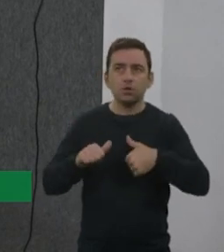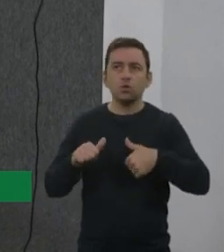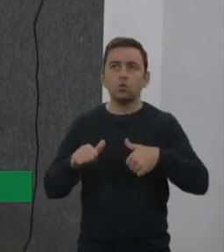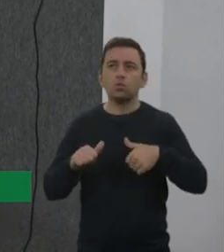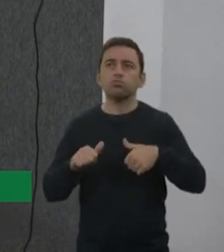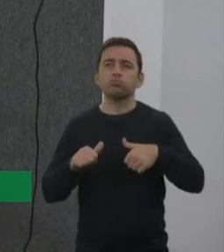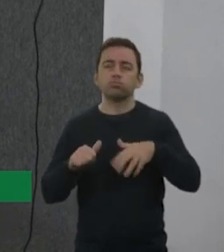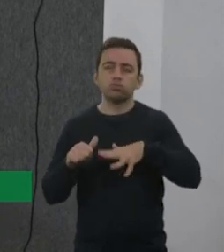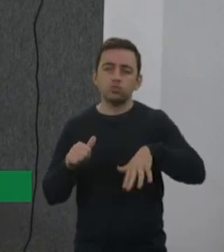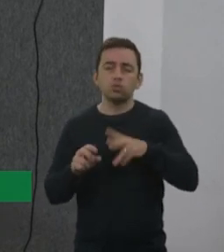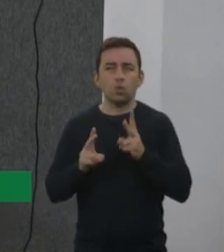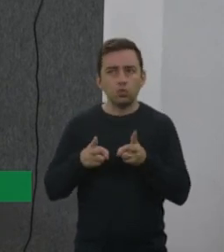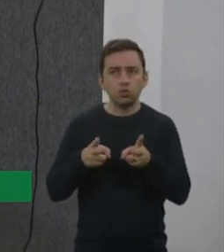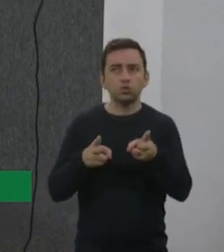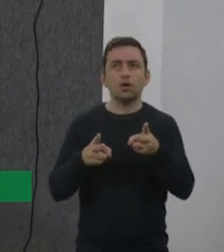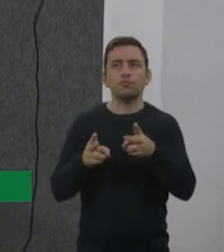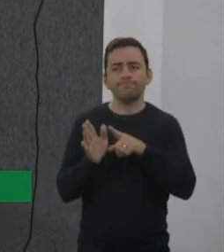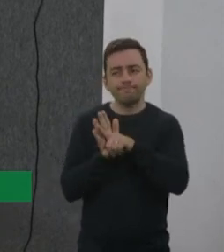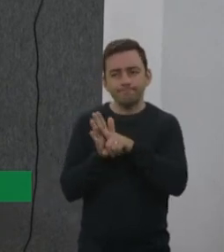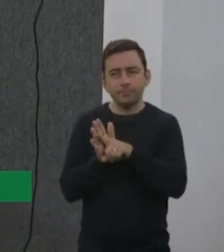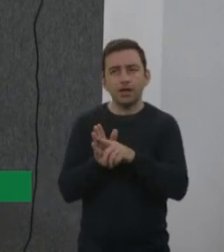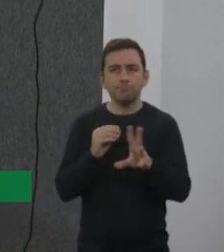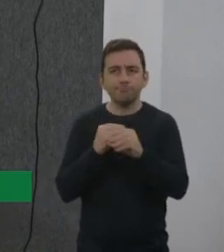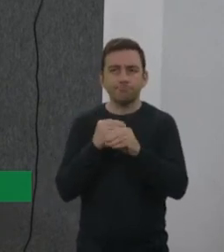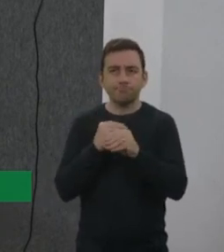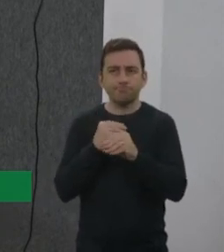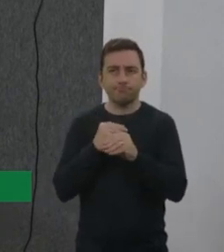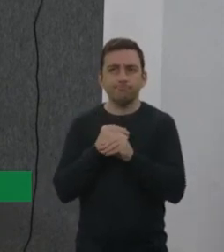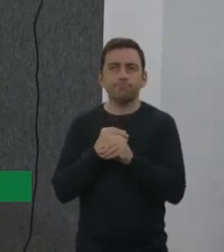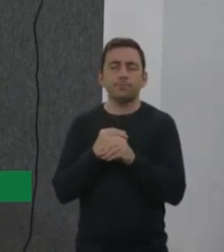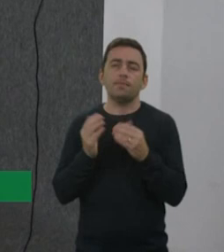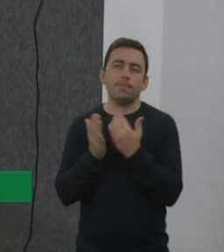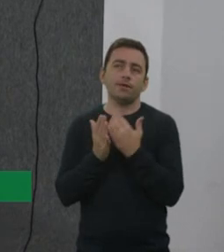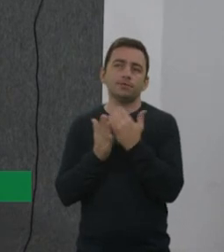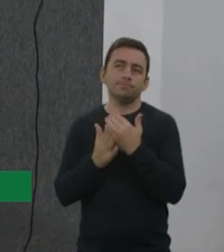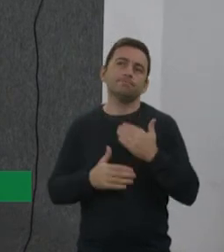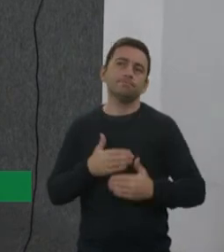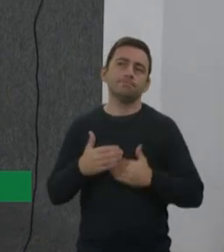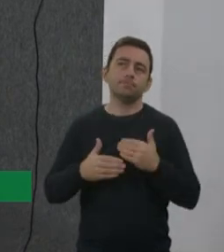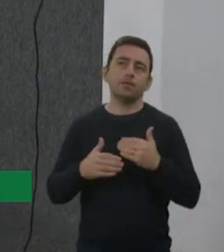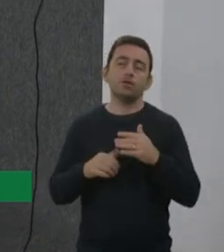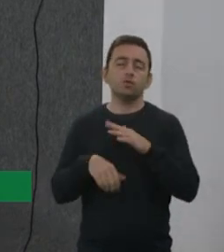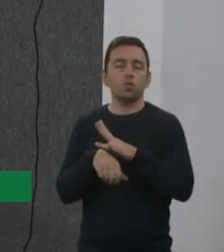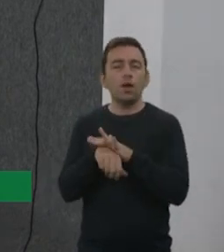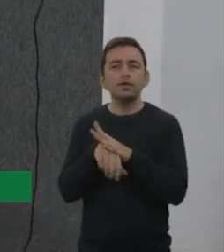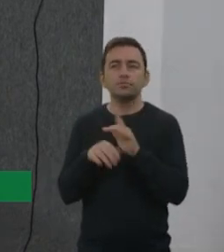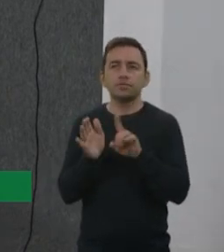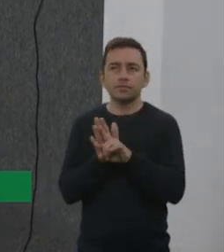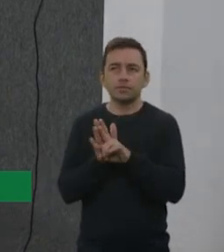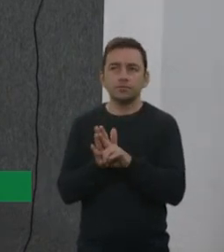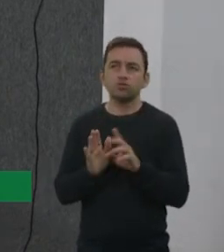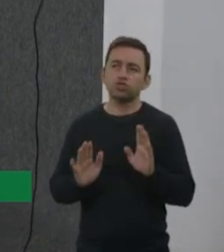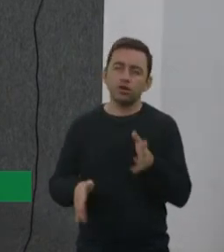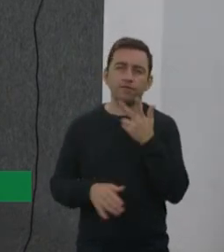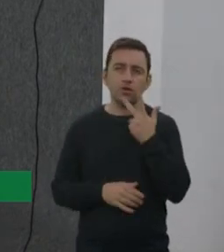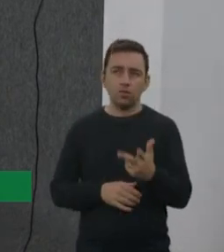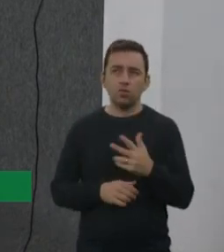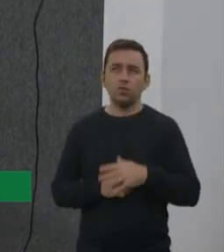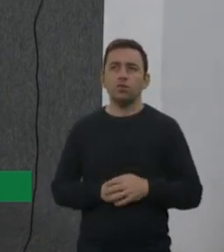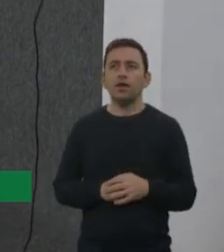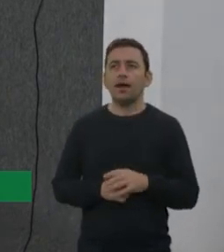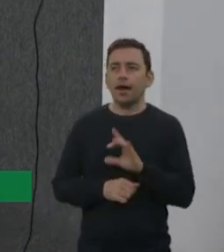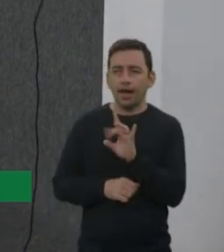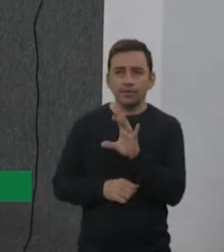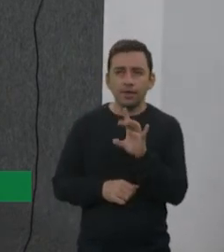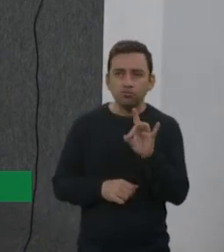poder continuar, né, para inserir e avançar nas outras etapas. Então, essas são as doenças investigadas. Já foi falado aqui a fenilcetonúria e o